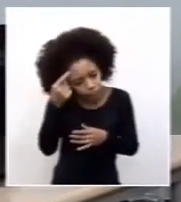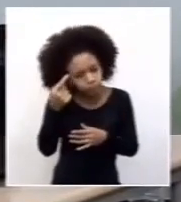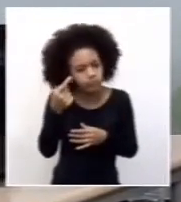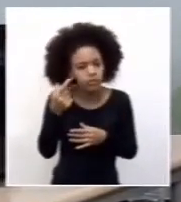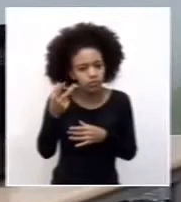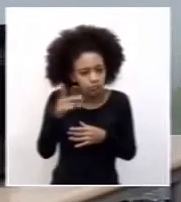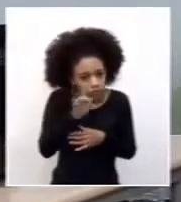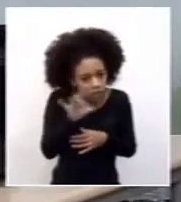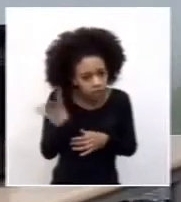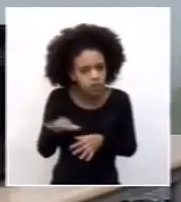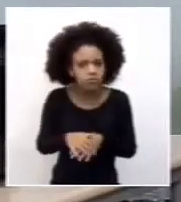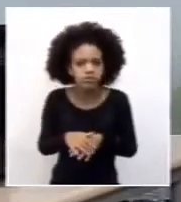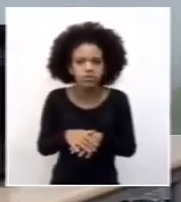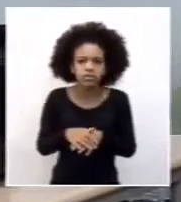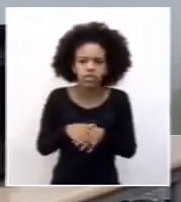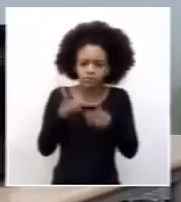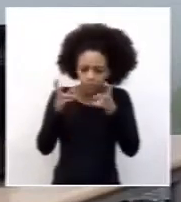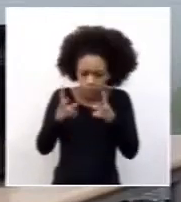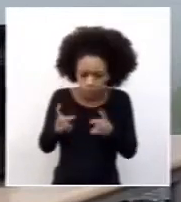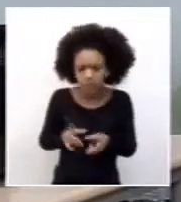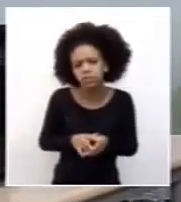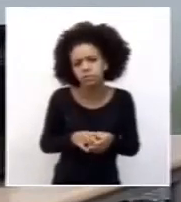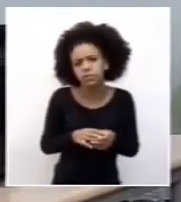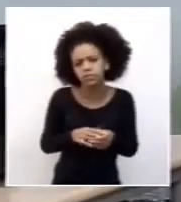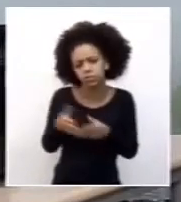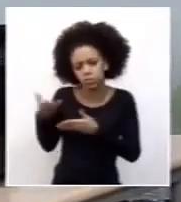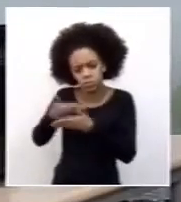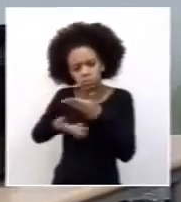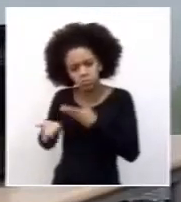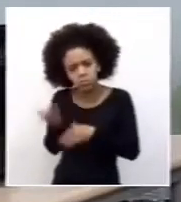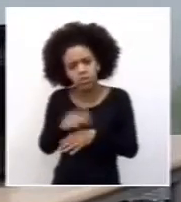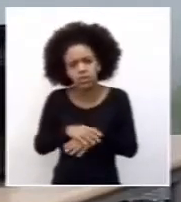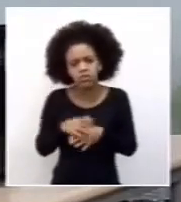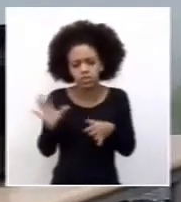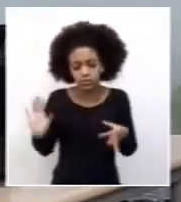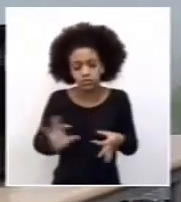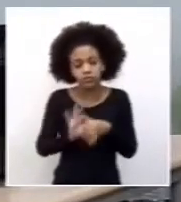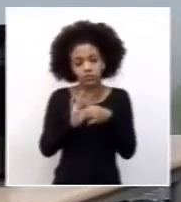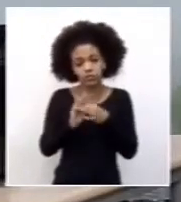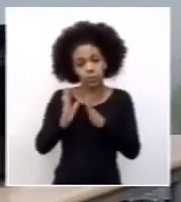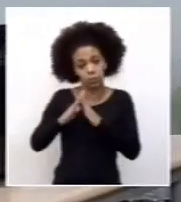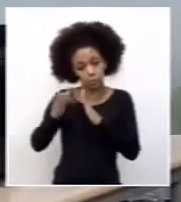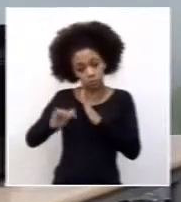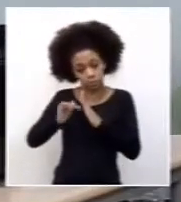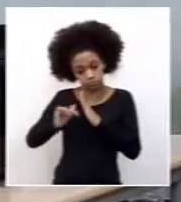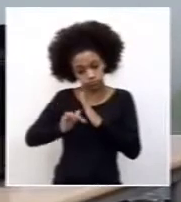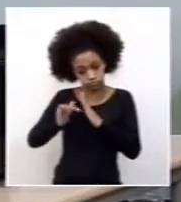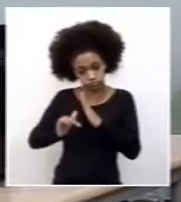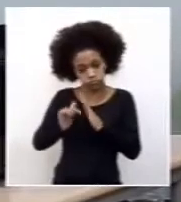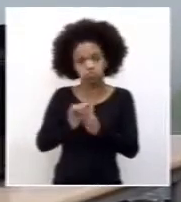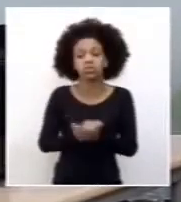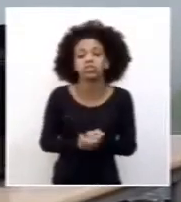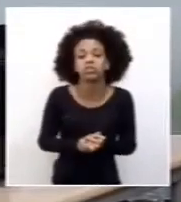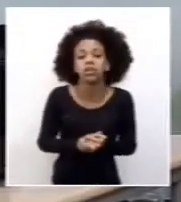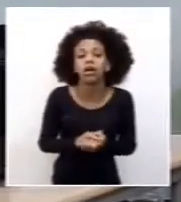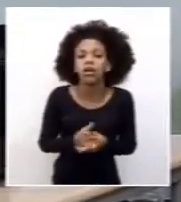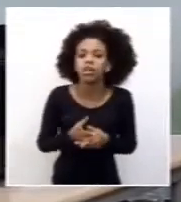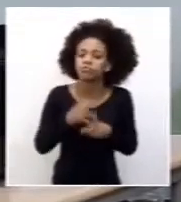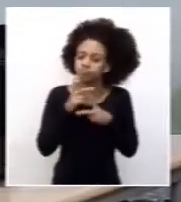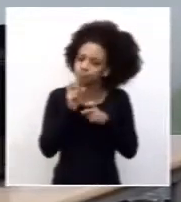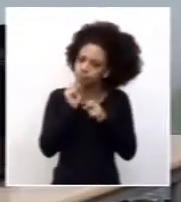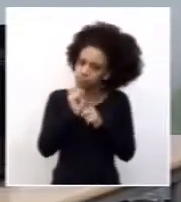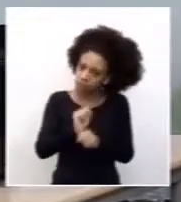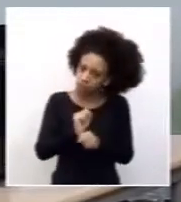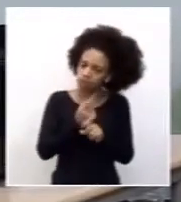vão destacando no chat que essa parte de vínculo entre trabalho remoto, isso realmente fortalece esse